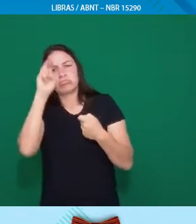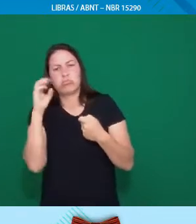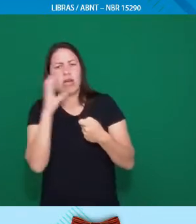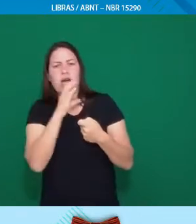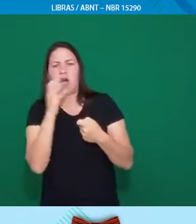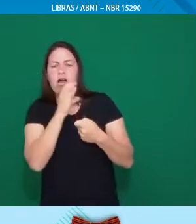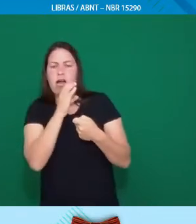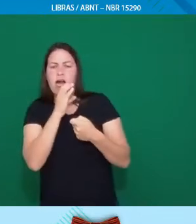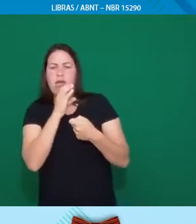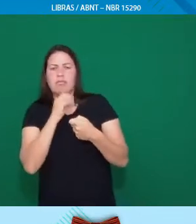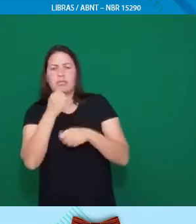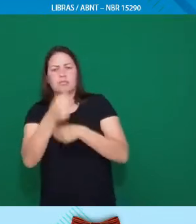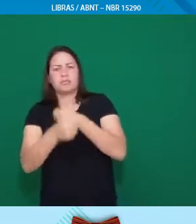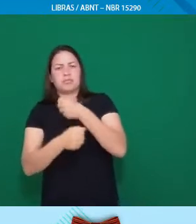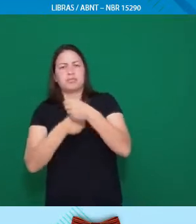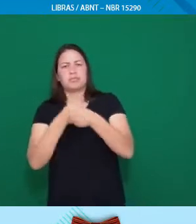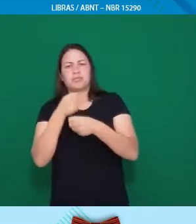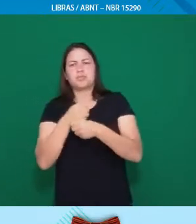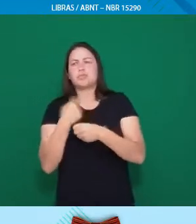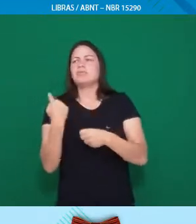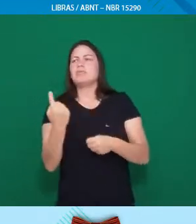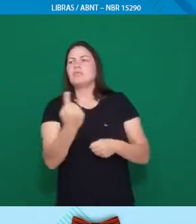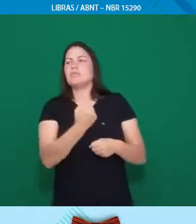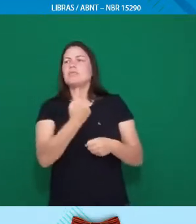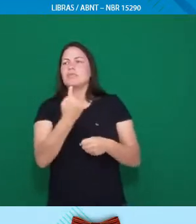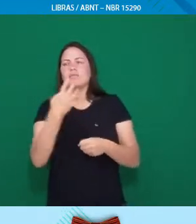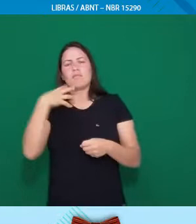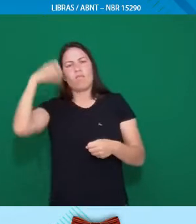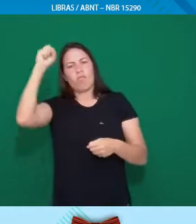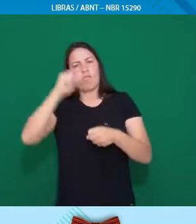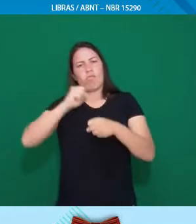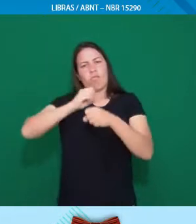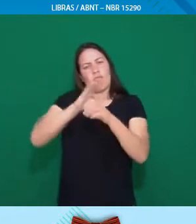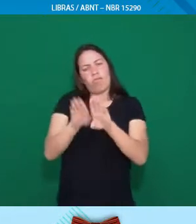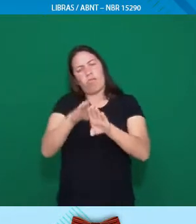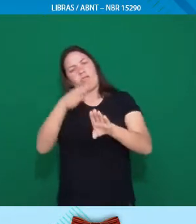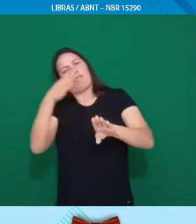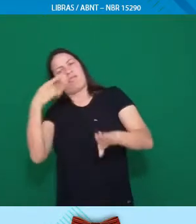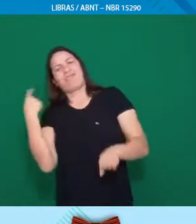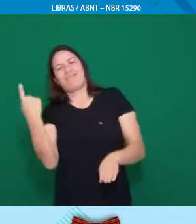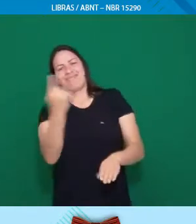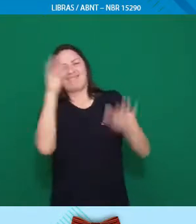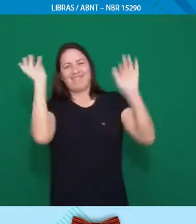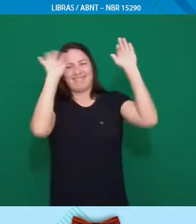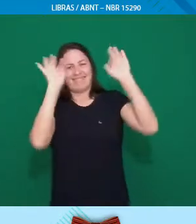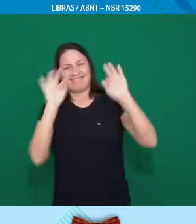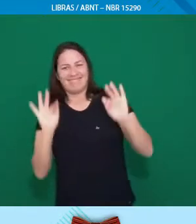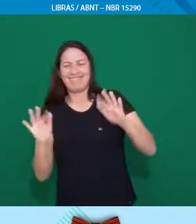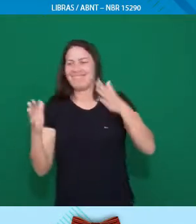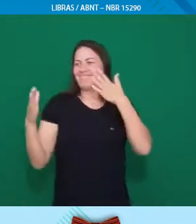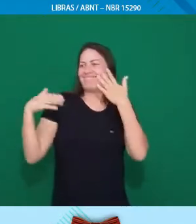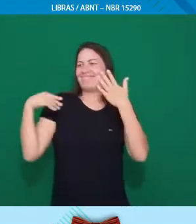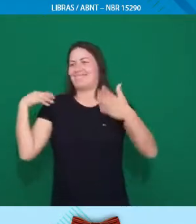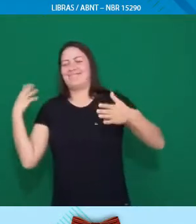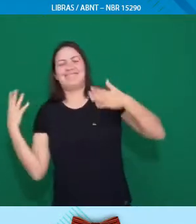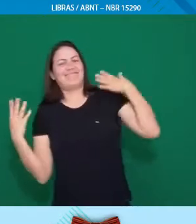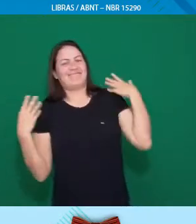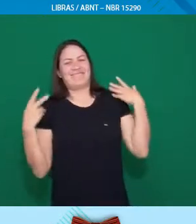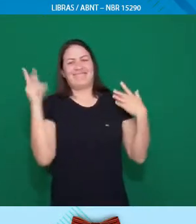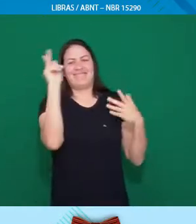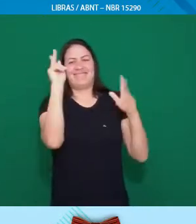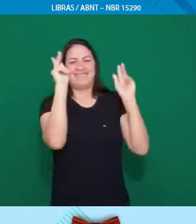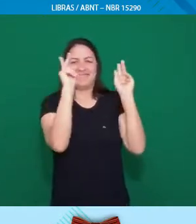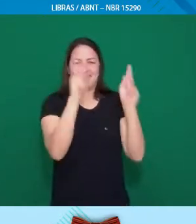pra e no ano vindouro aí que nós consiga abrir o nosso Pinheirão para dar alegria para aquele povo lá que infelizmente